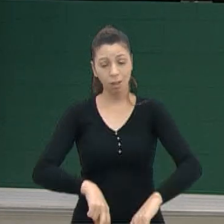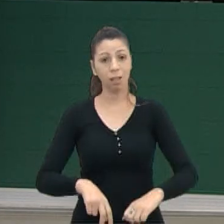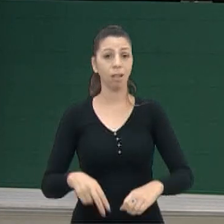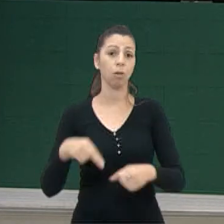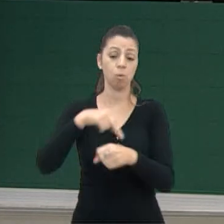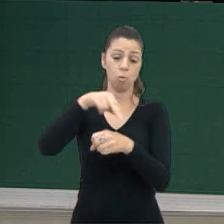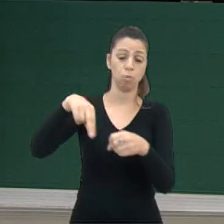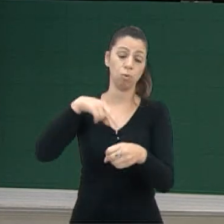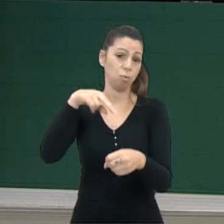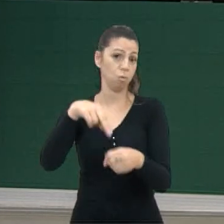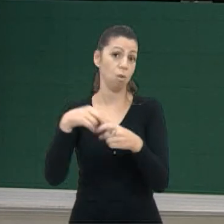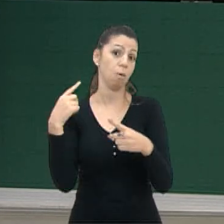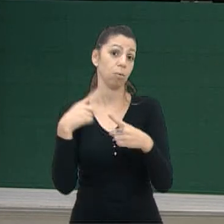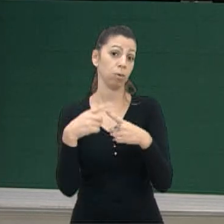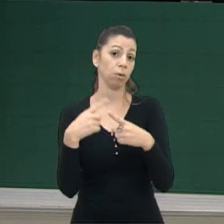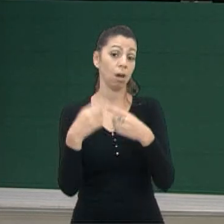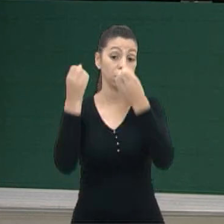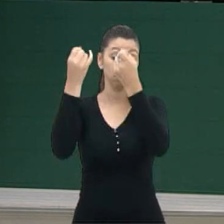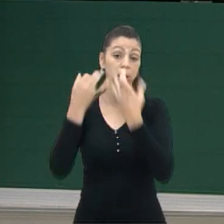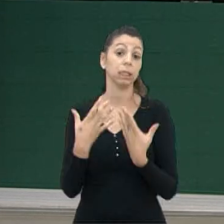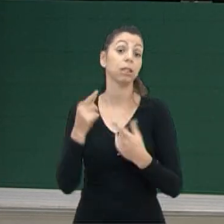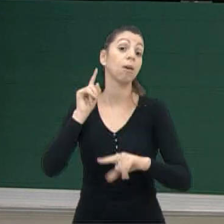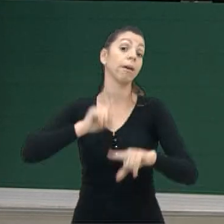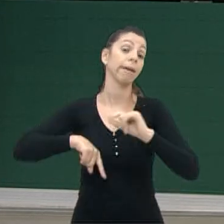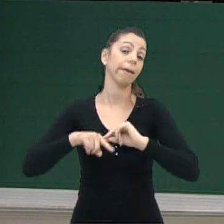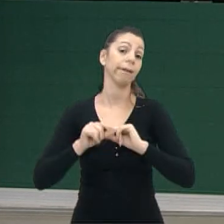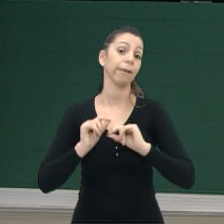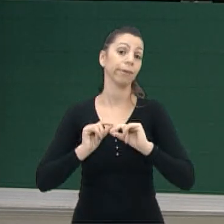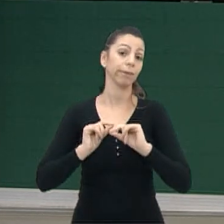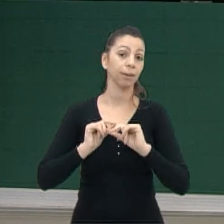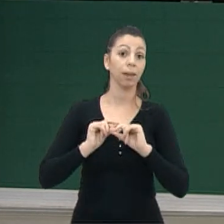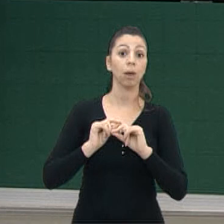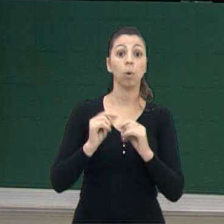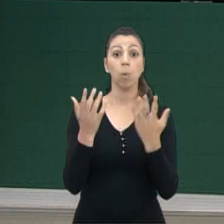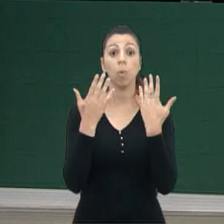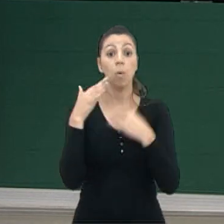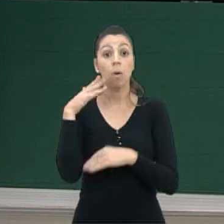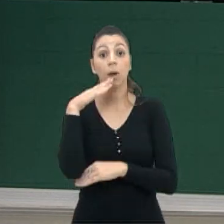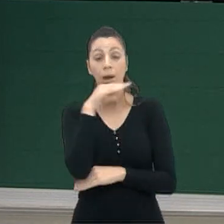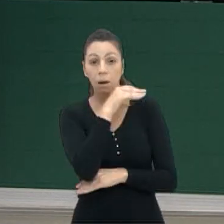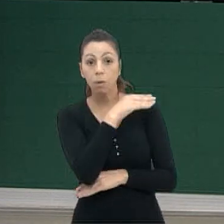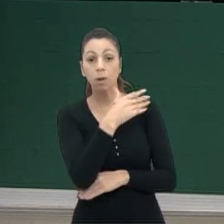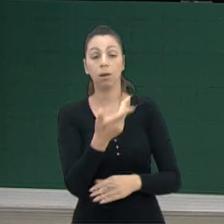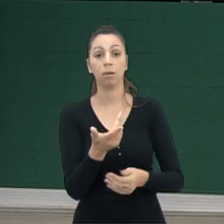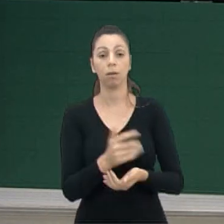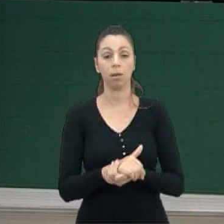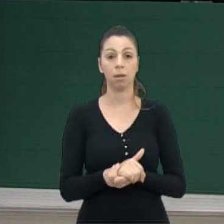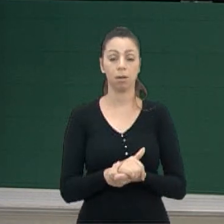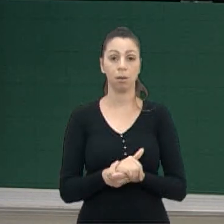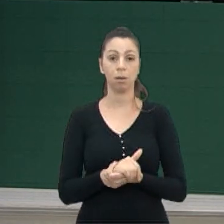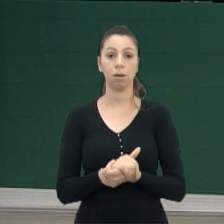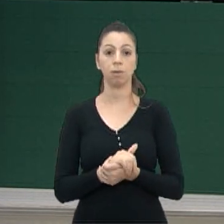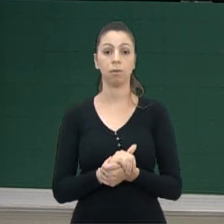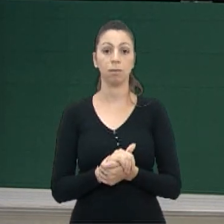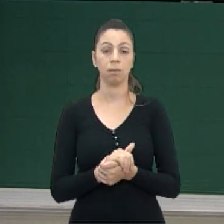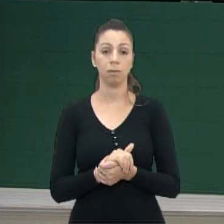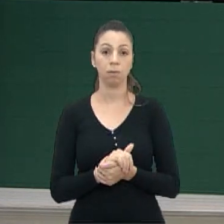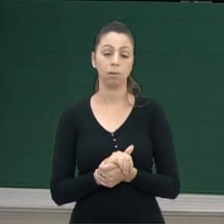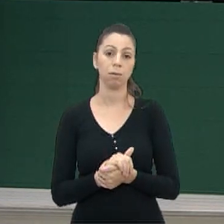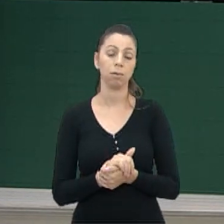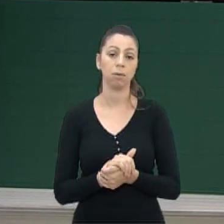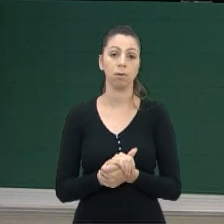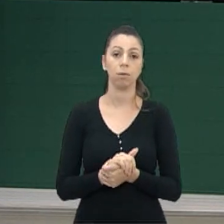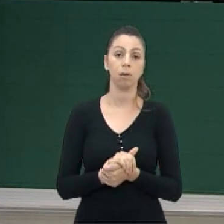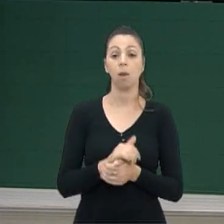do calor, a alta temperatura. Os equipamentos também são feitos de metais, os